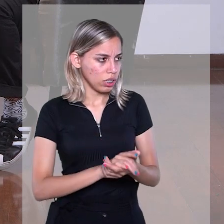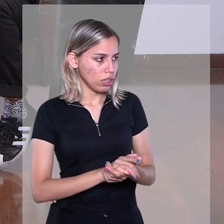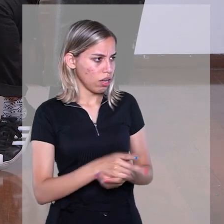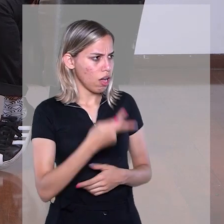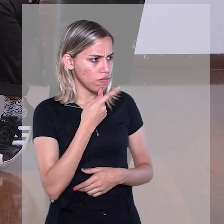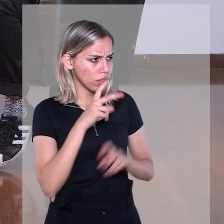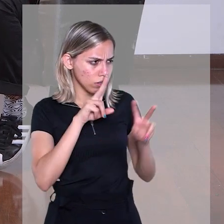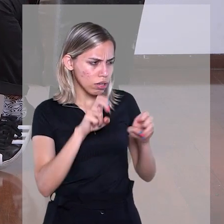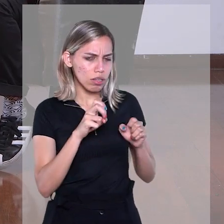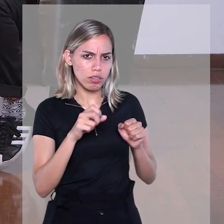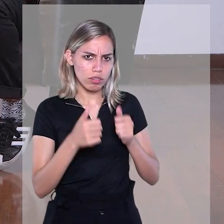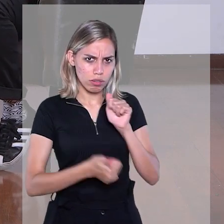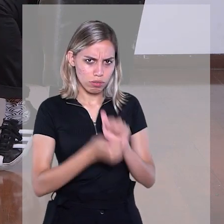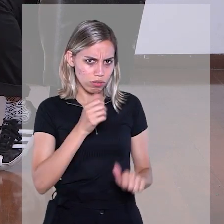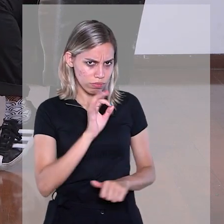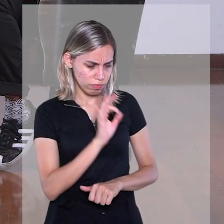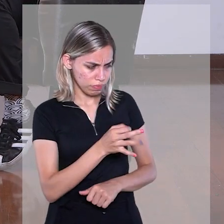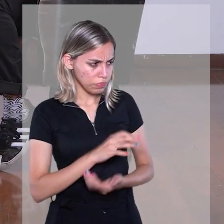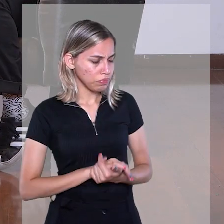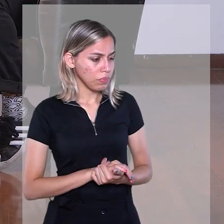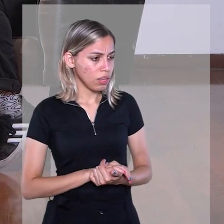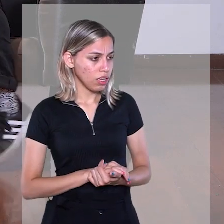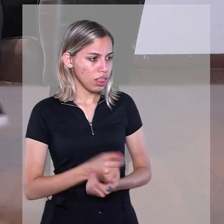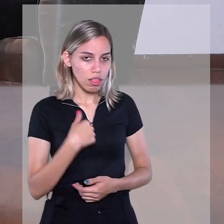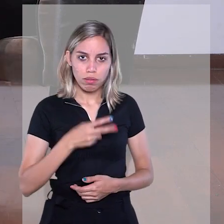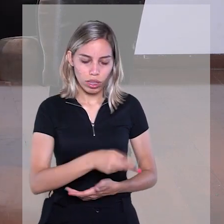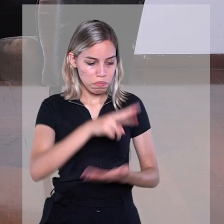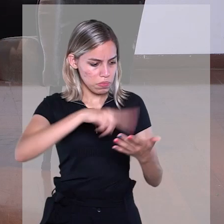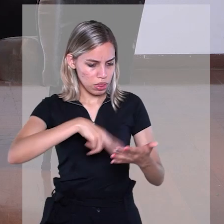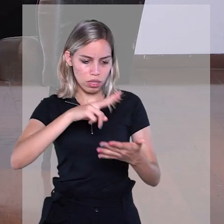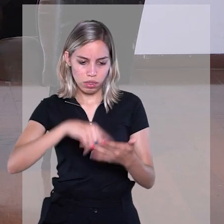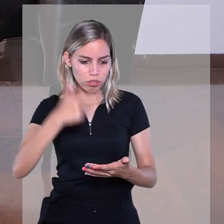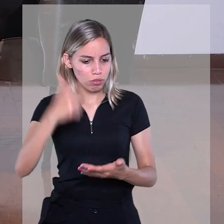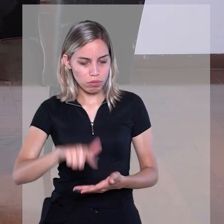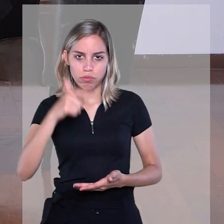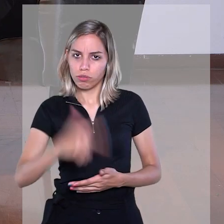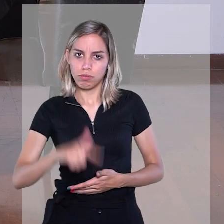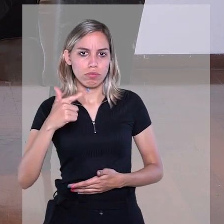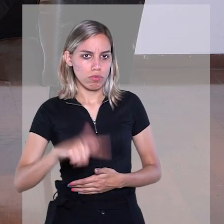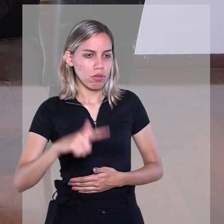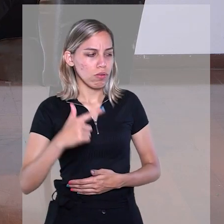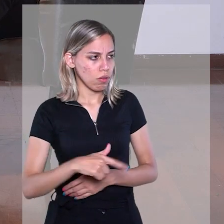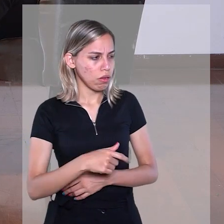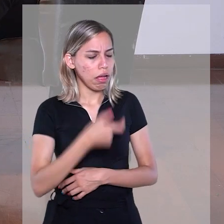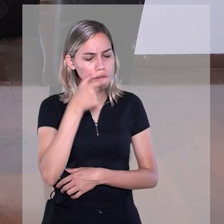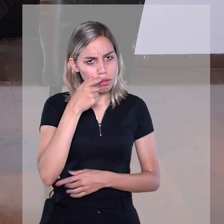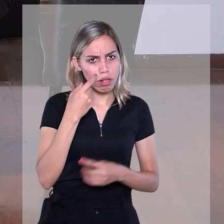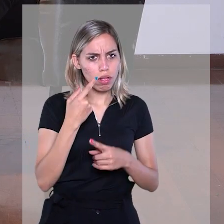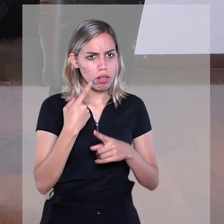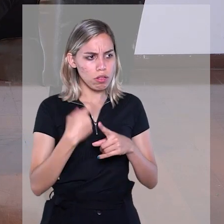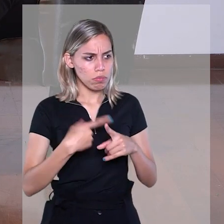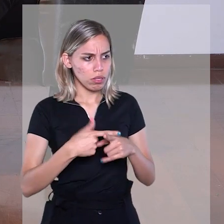eu repito a leitura dela eternamente. Então, assim, é muito interessante quando